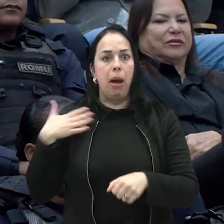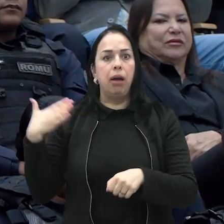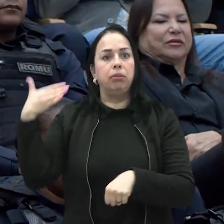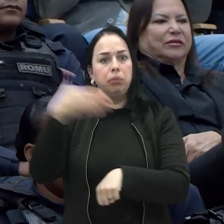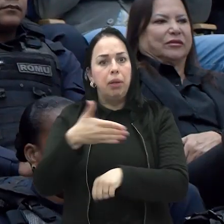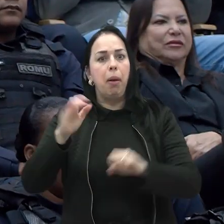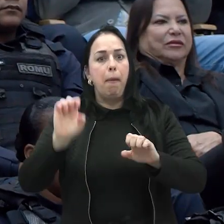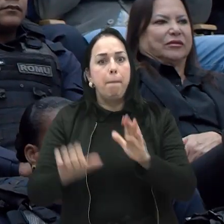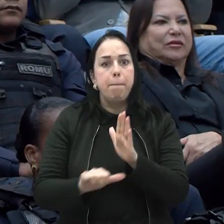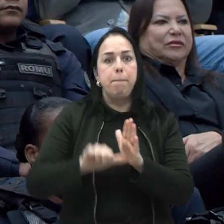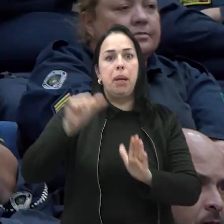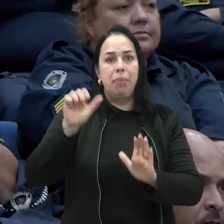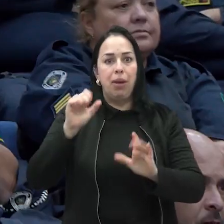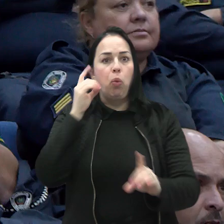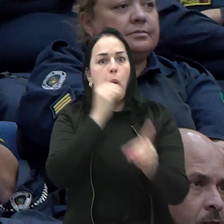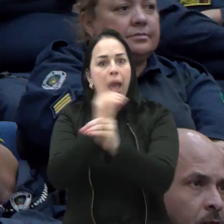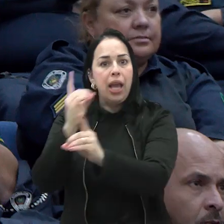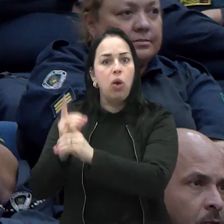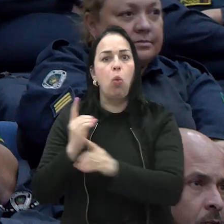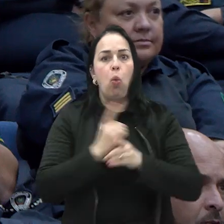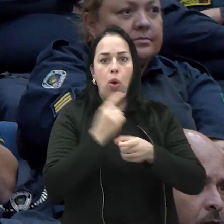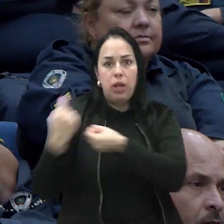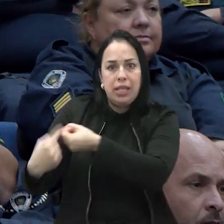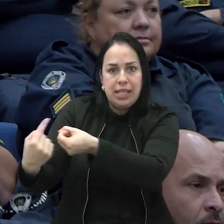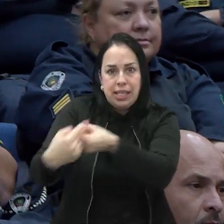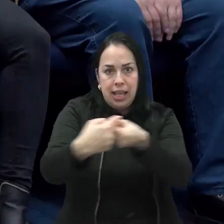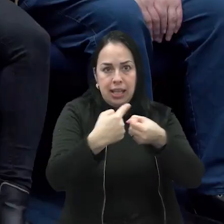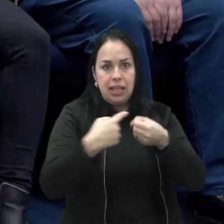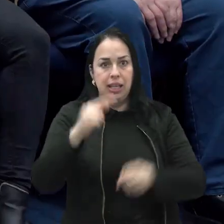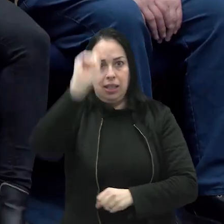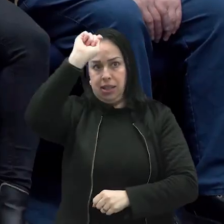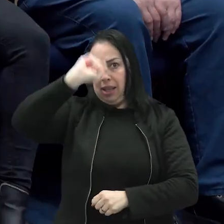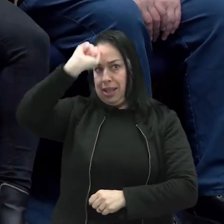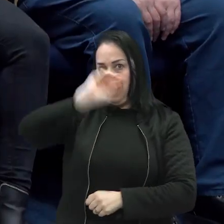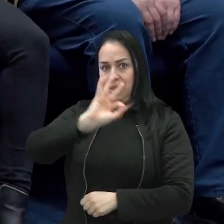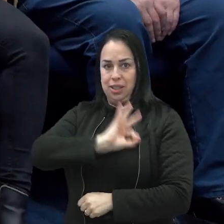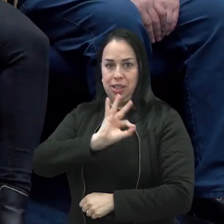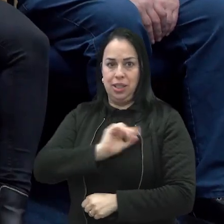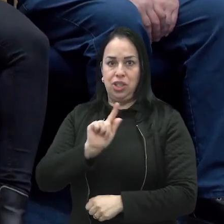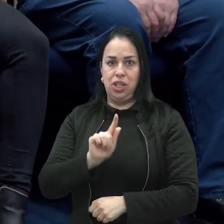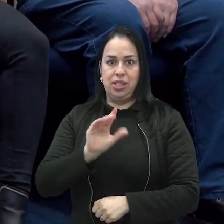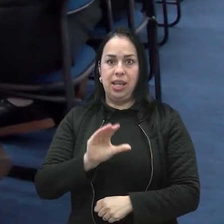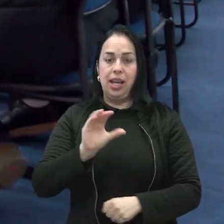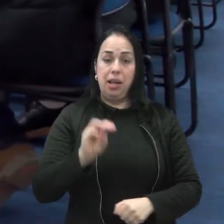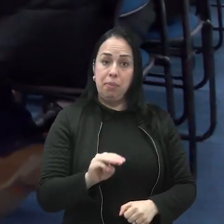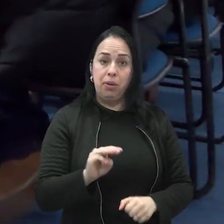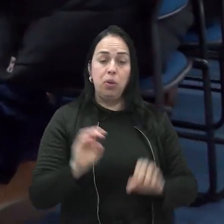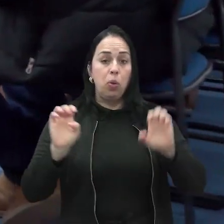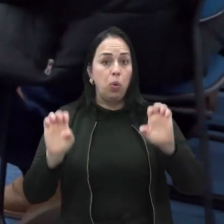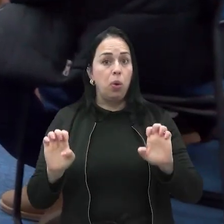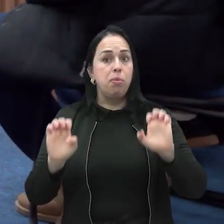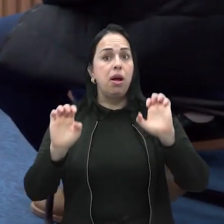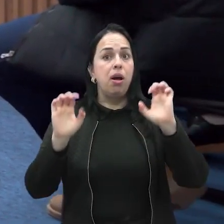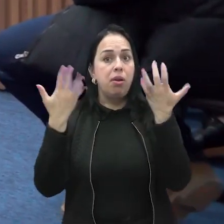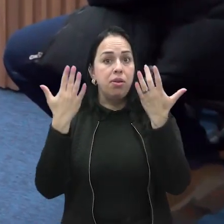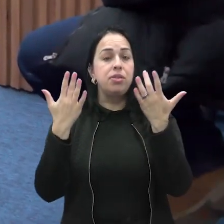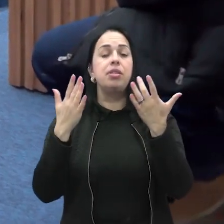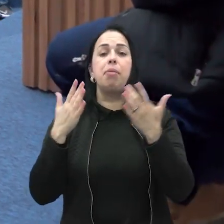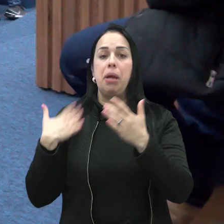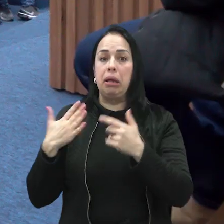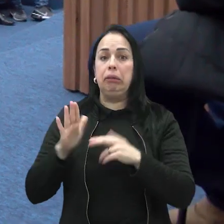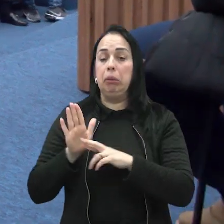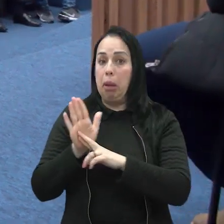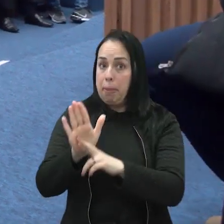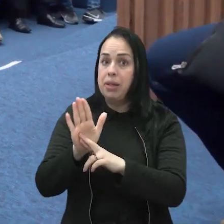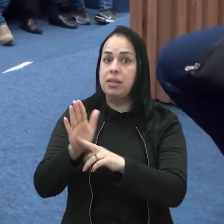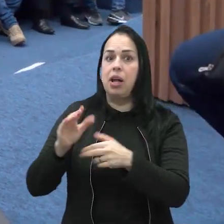para participar do primeiro encontro regional de GCMs do Vale do Paraíba. O evento teve ainda a participação